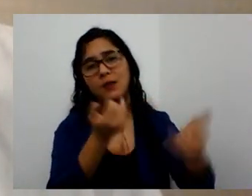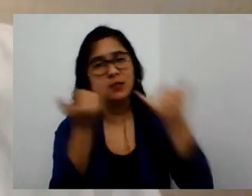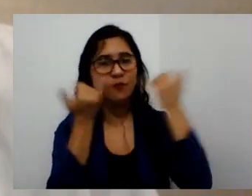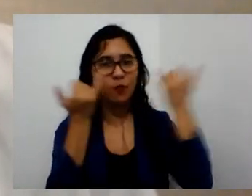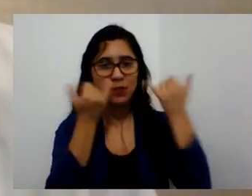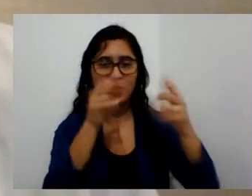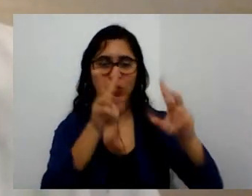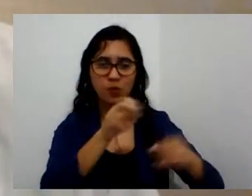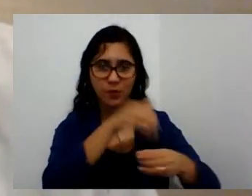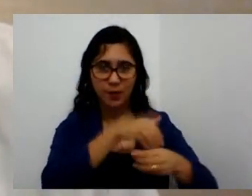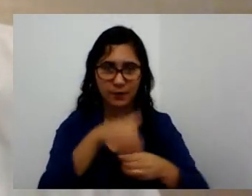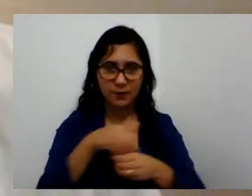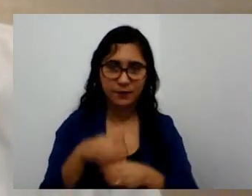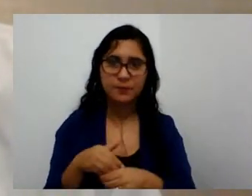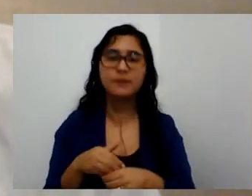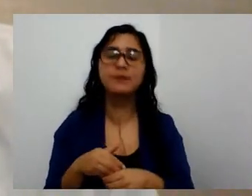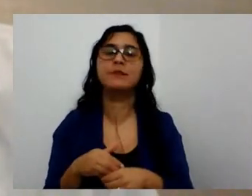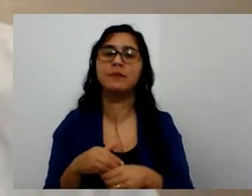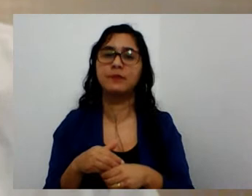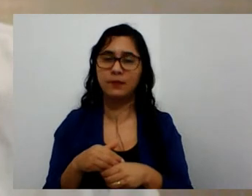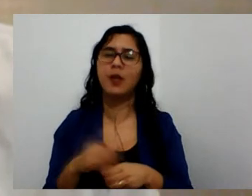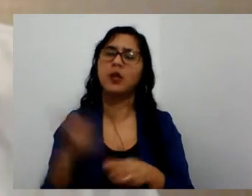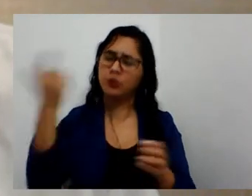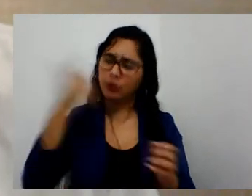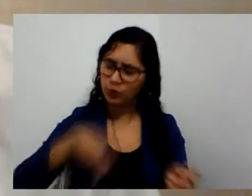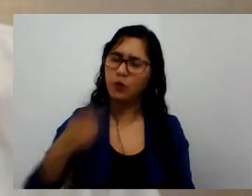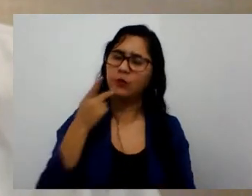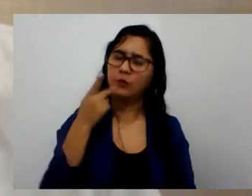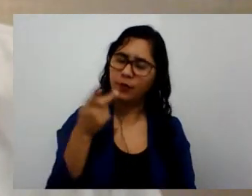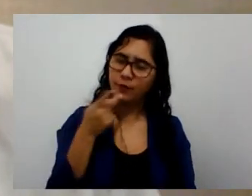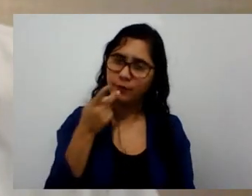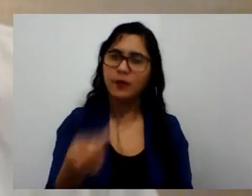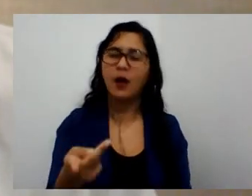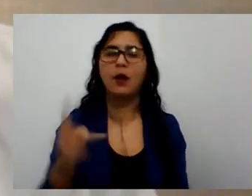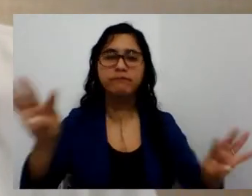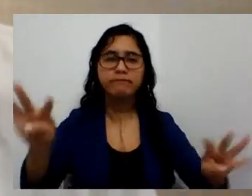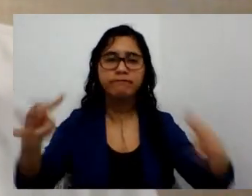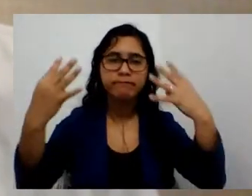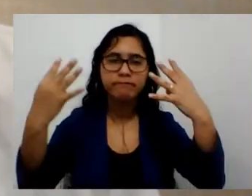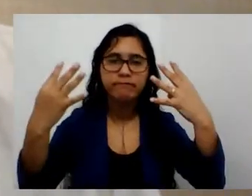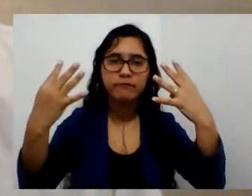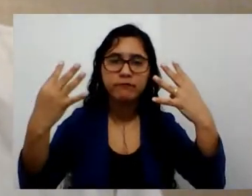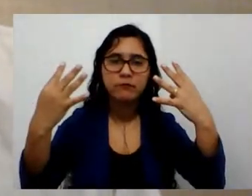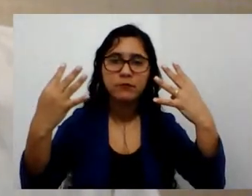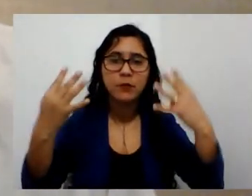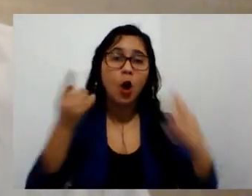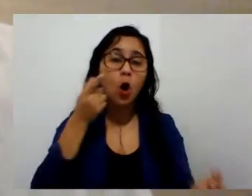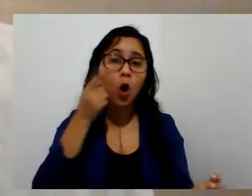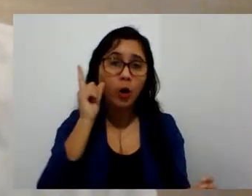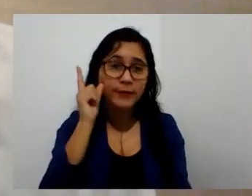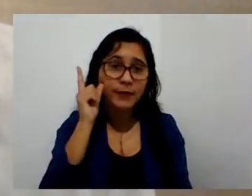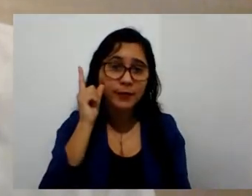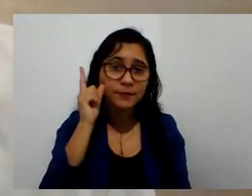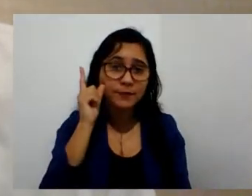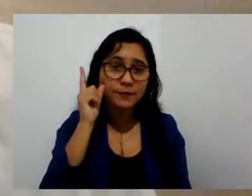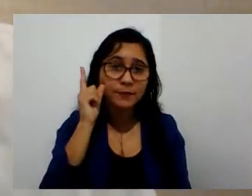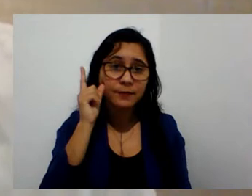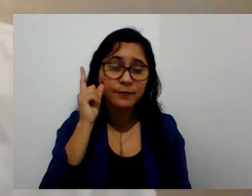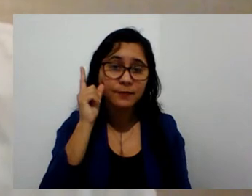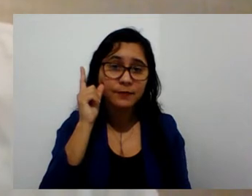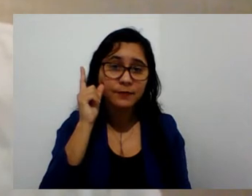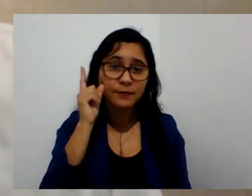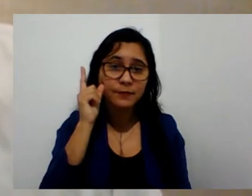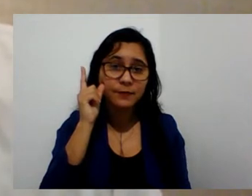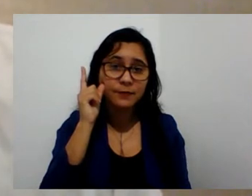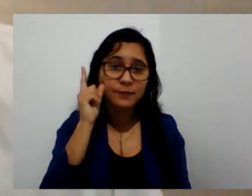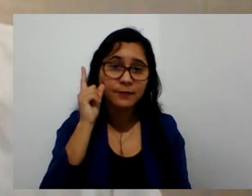eleição. Então, com insistência, quero chamar a atenção que na data de ontem foi emitido